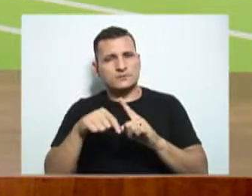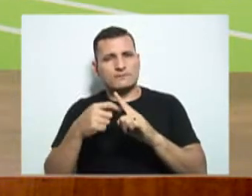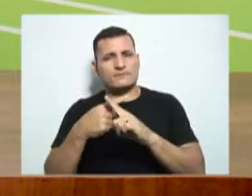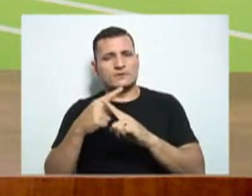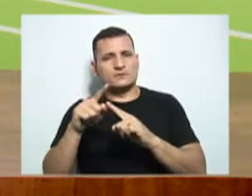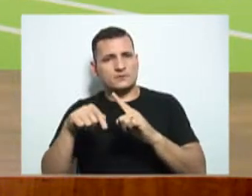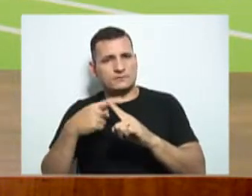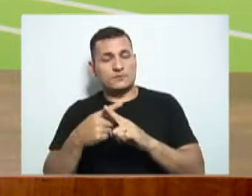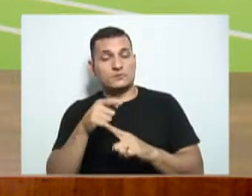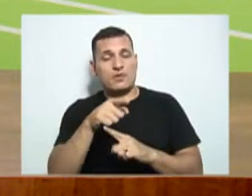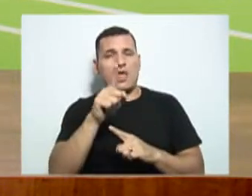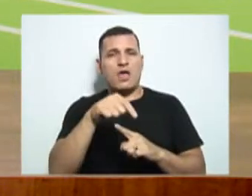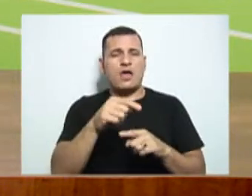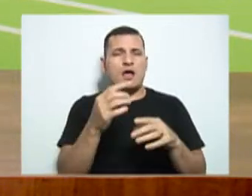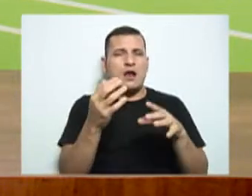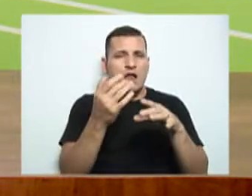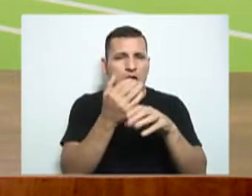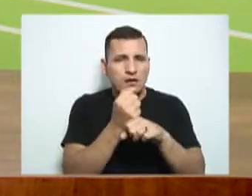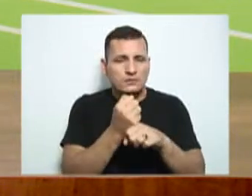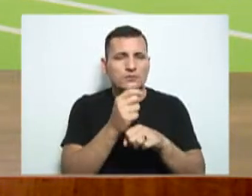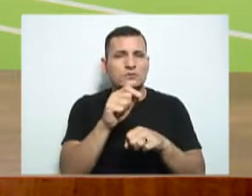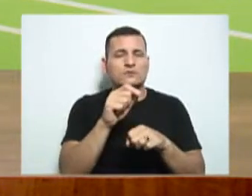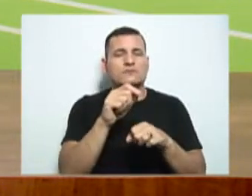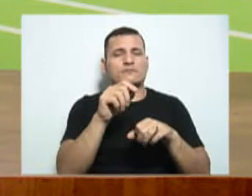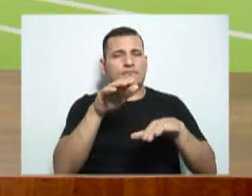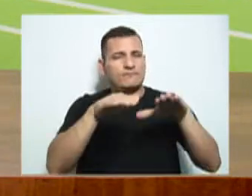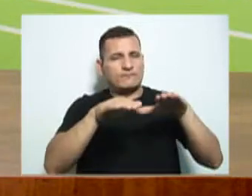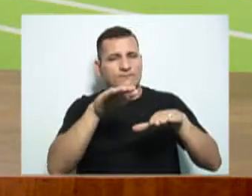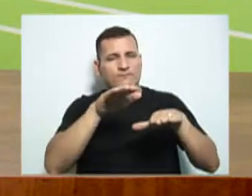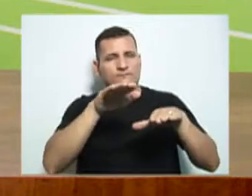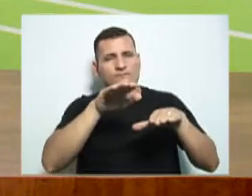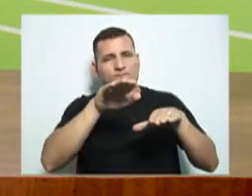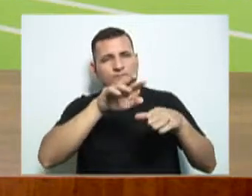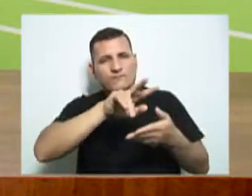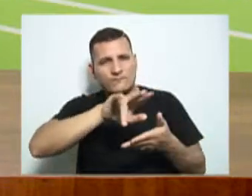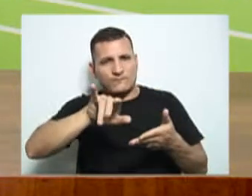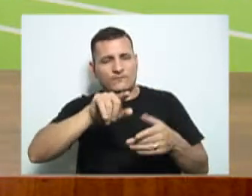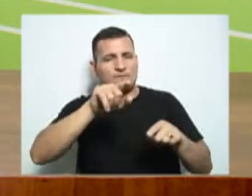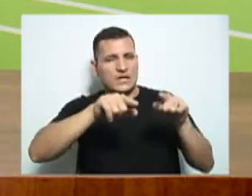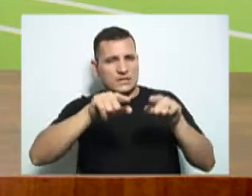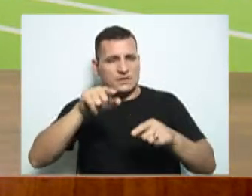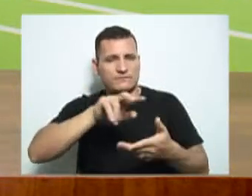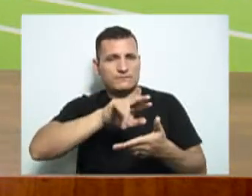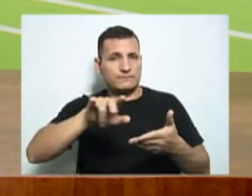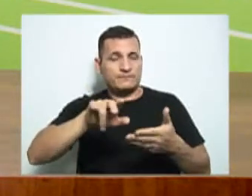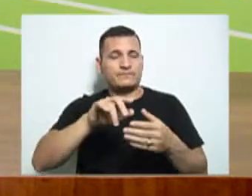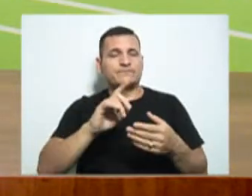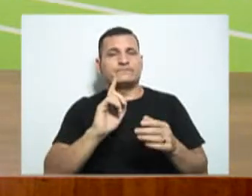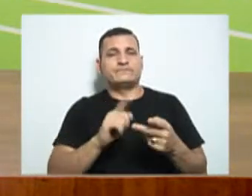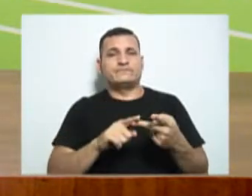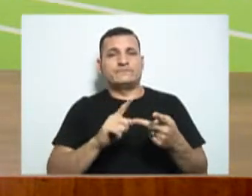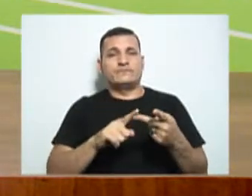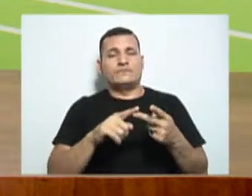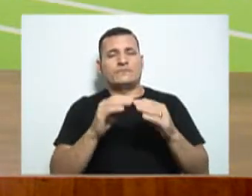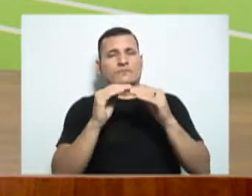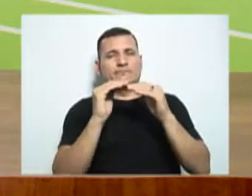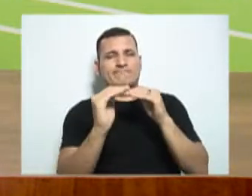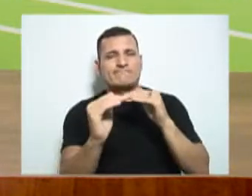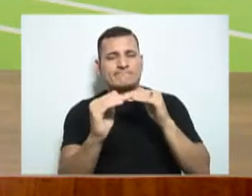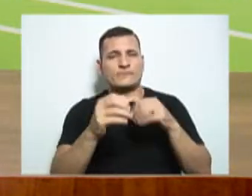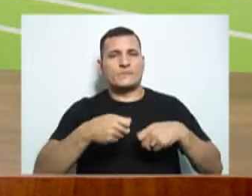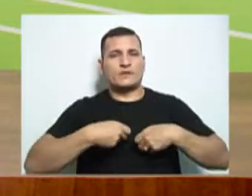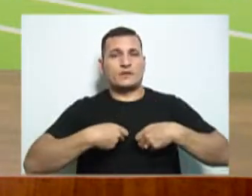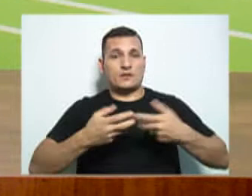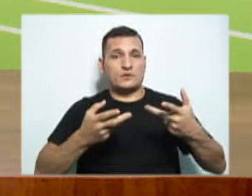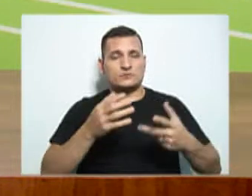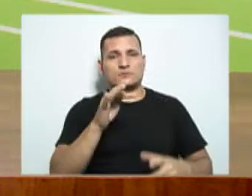de custos variáveis. Bom, aí eu tenho também os custos fixos. Mas o que são custos fixos? Vamos